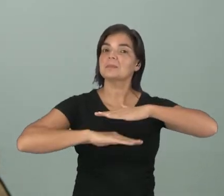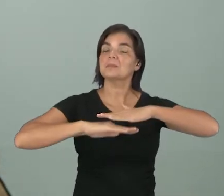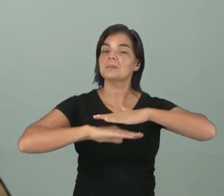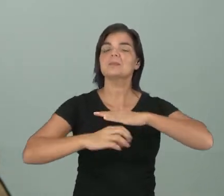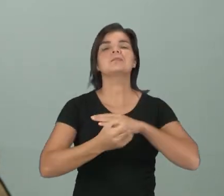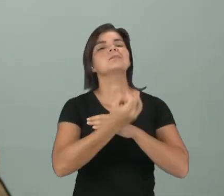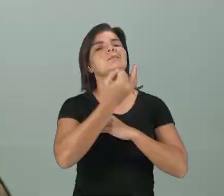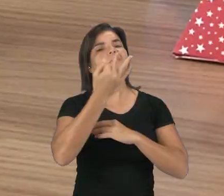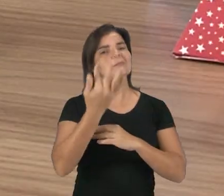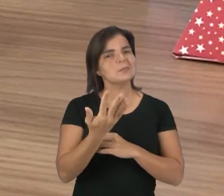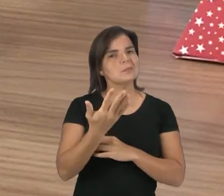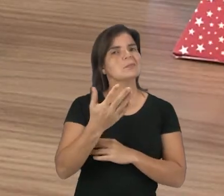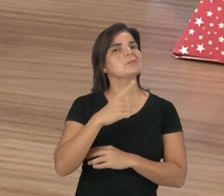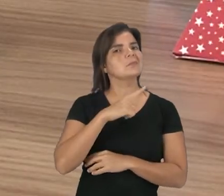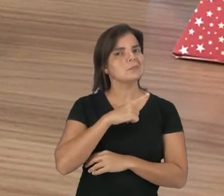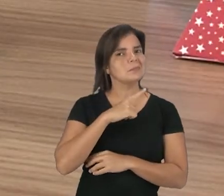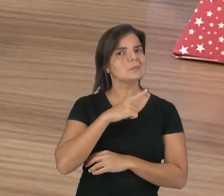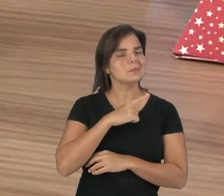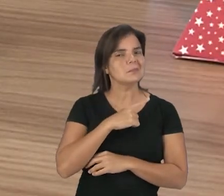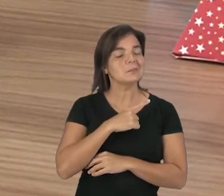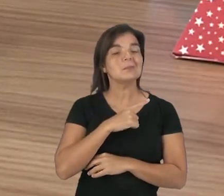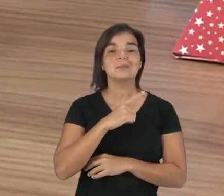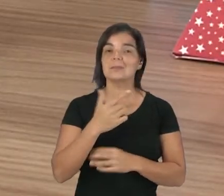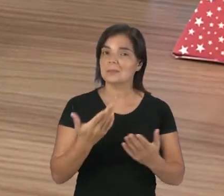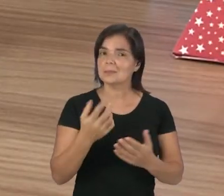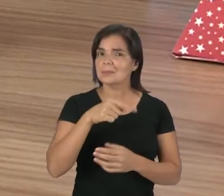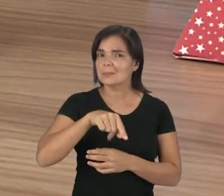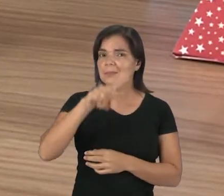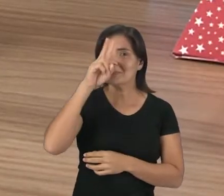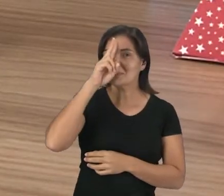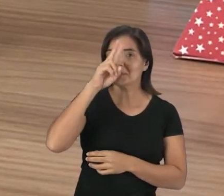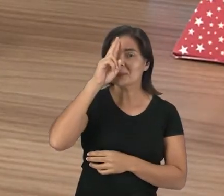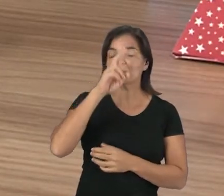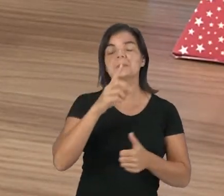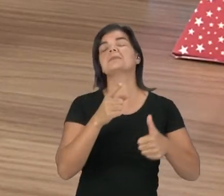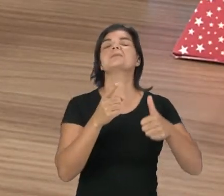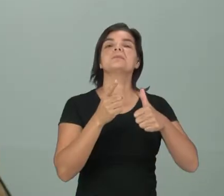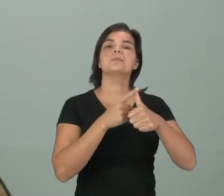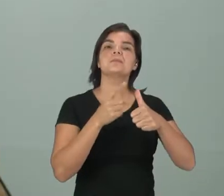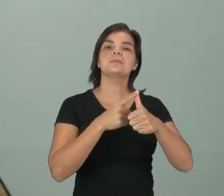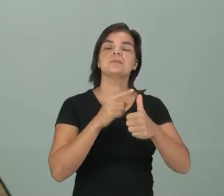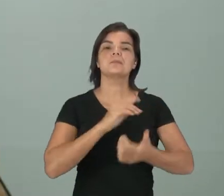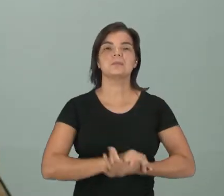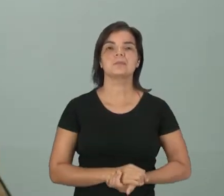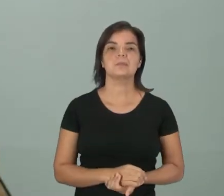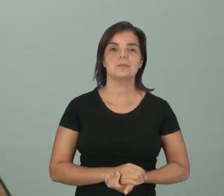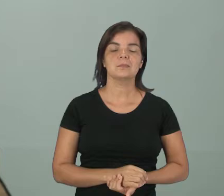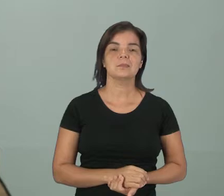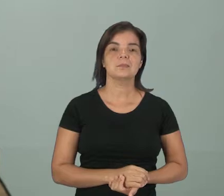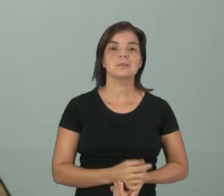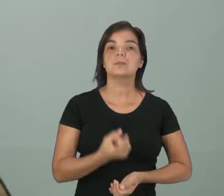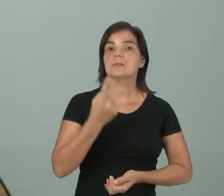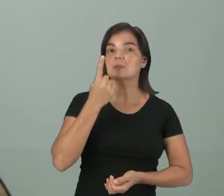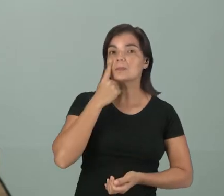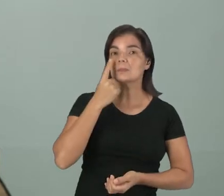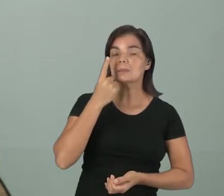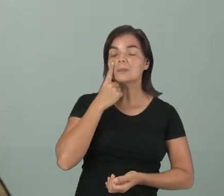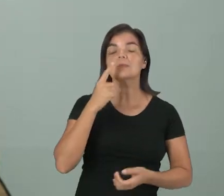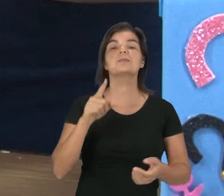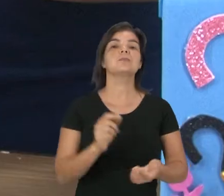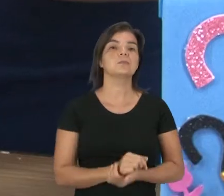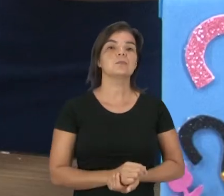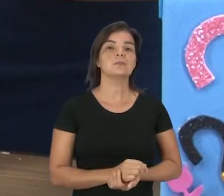E quantas bases mesmo elas possuem? Vocês conseguem se lembrar? Vamos pegar essa primeira aqui. Olha só,